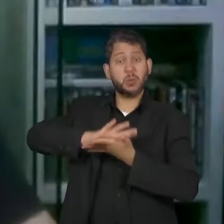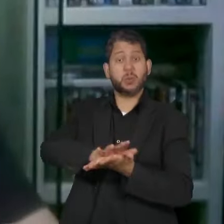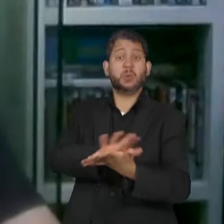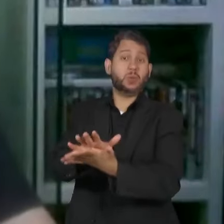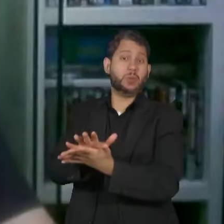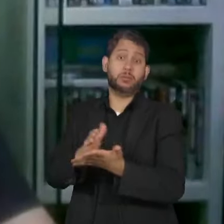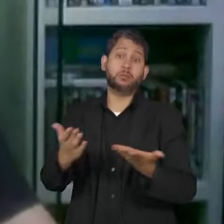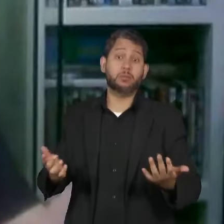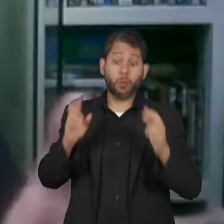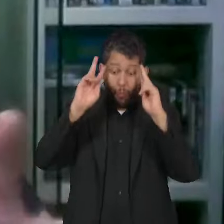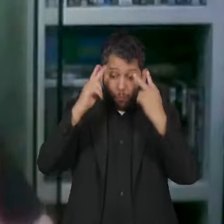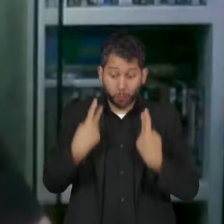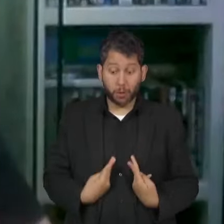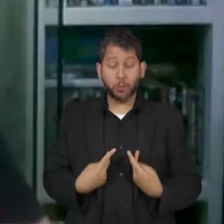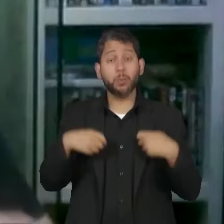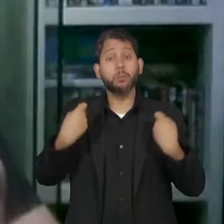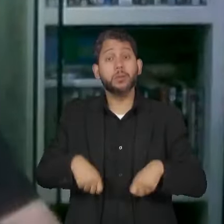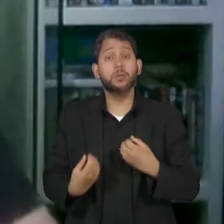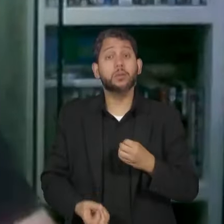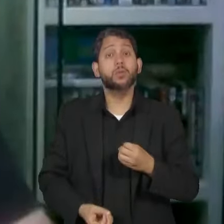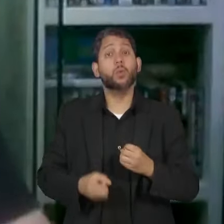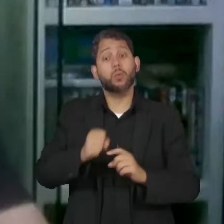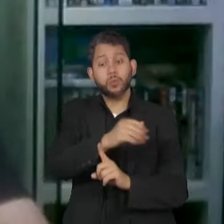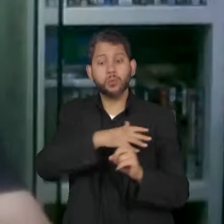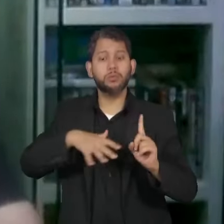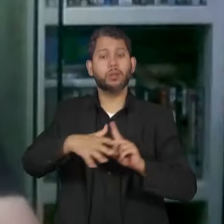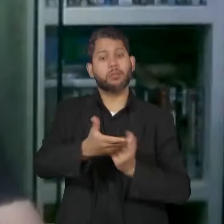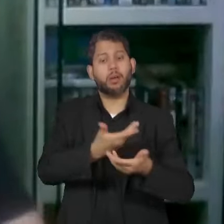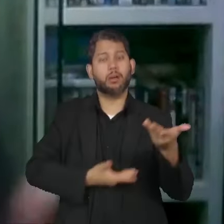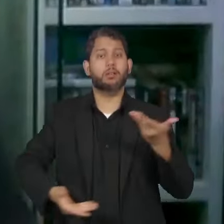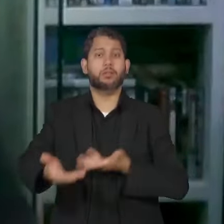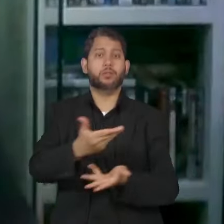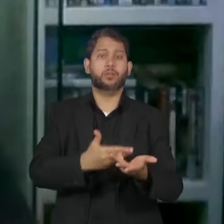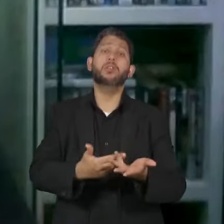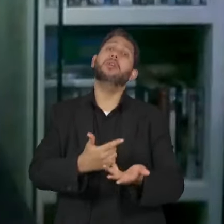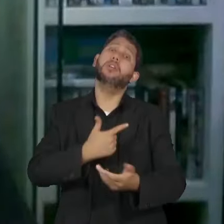Ser humano é construir uma sociabilidade e a gentileza é a garantia de que isso aconteça.